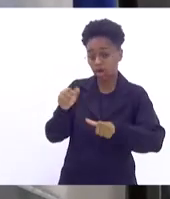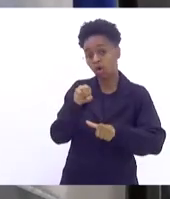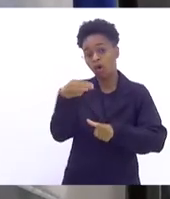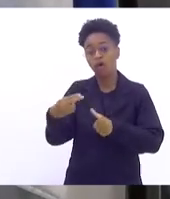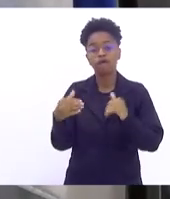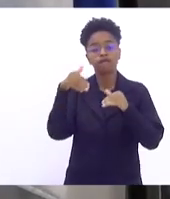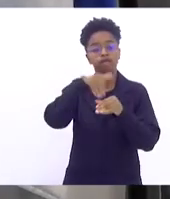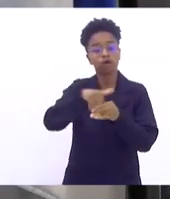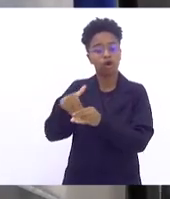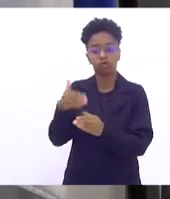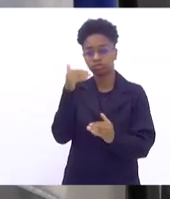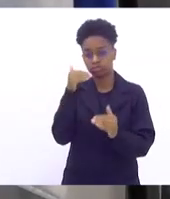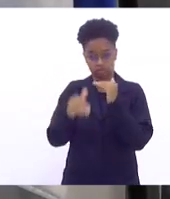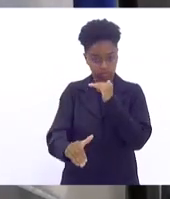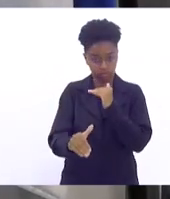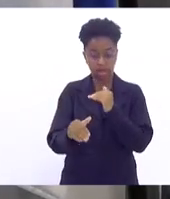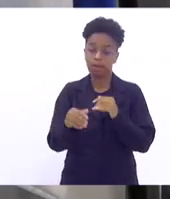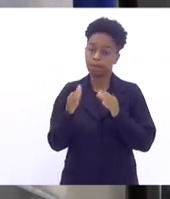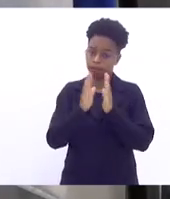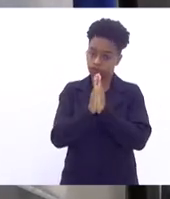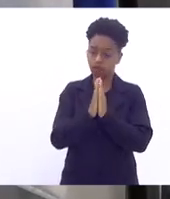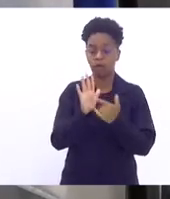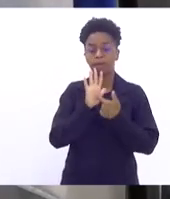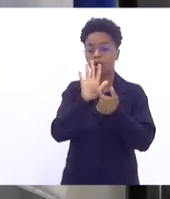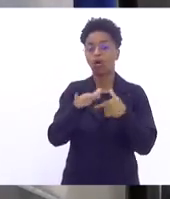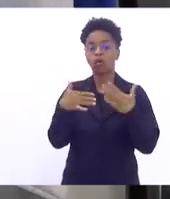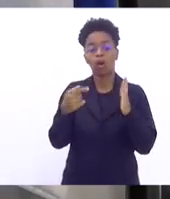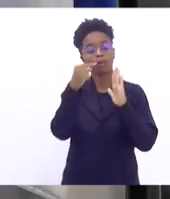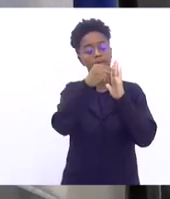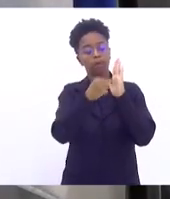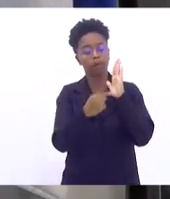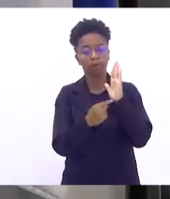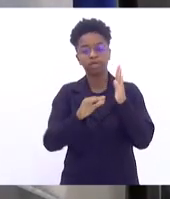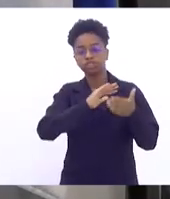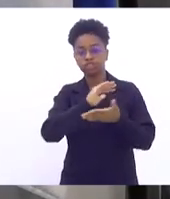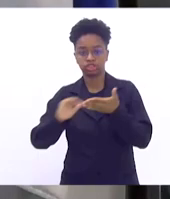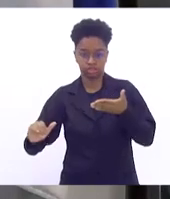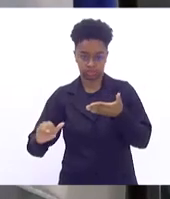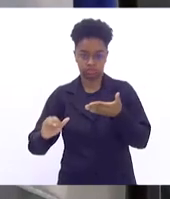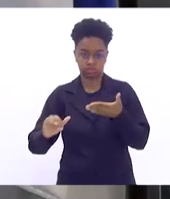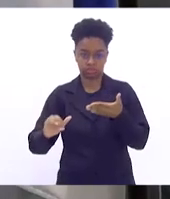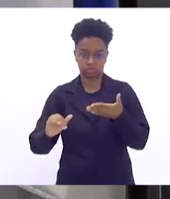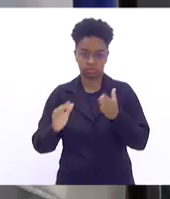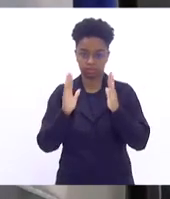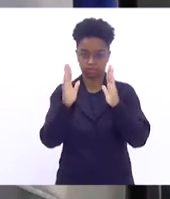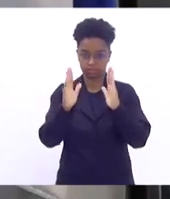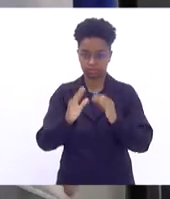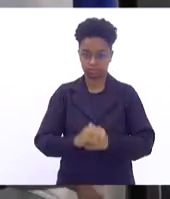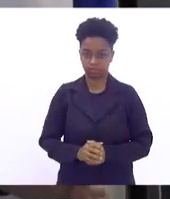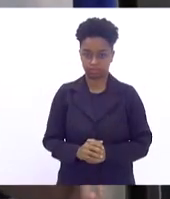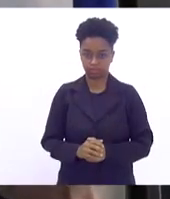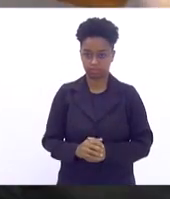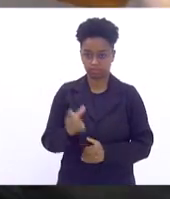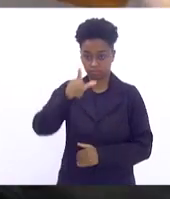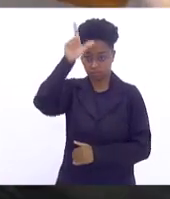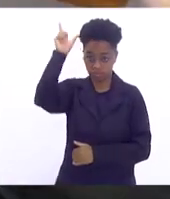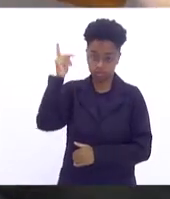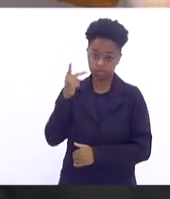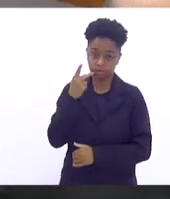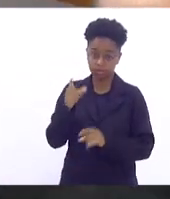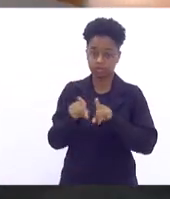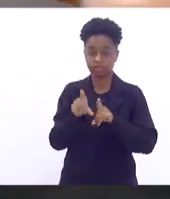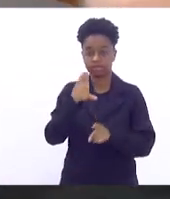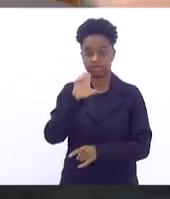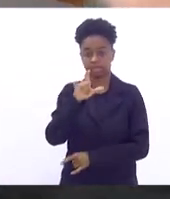voto divergente por favor aponte Qual item da pauta para que nós possamos retirado do bloco Deputado municipal